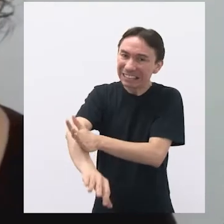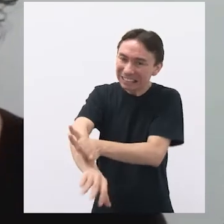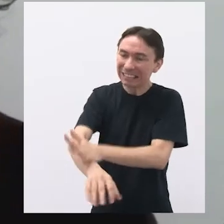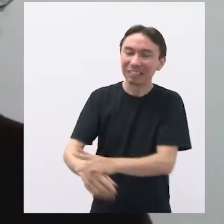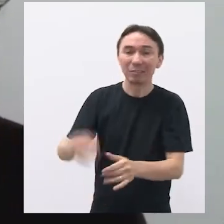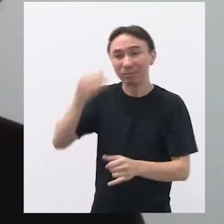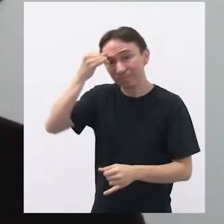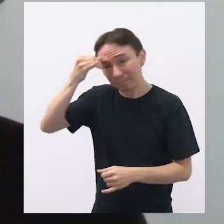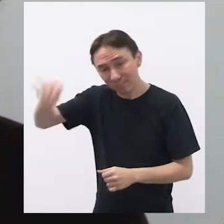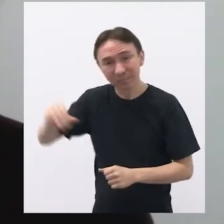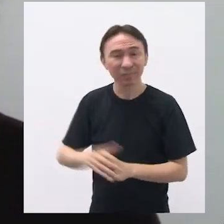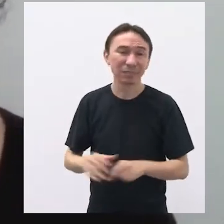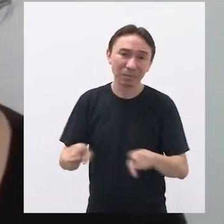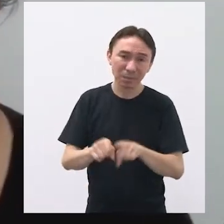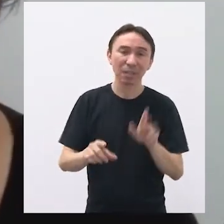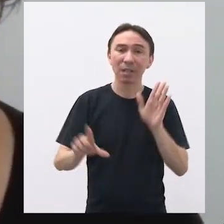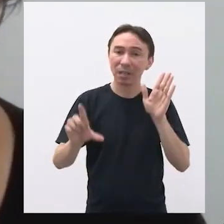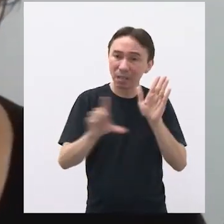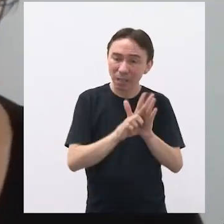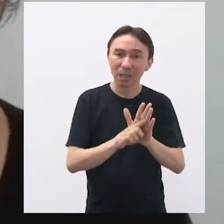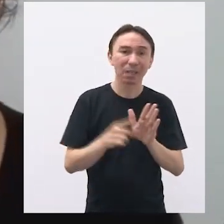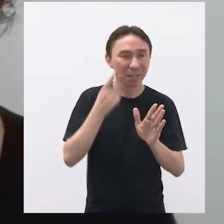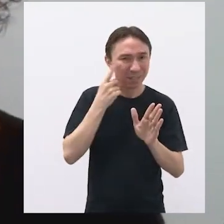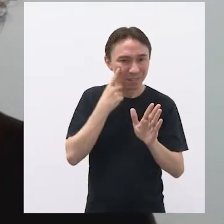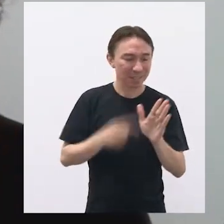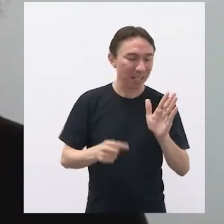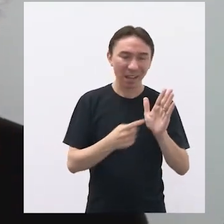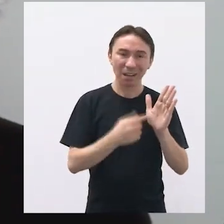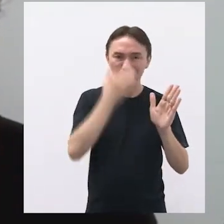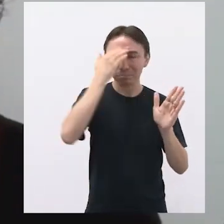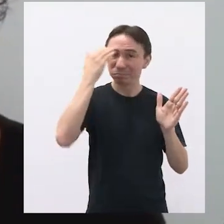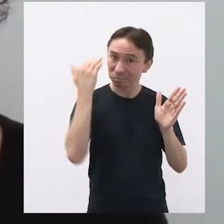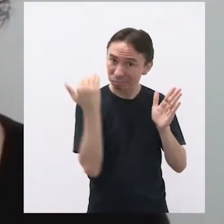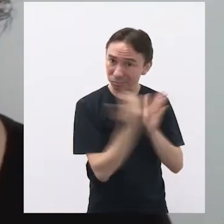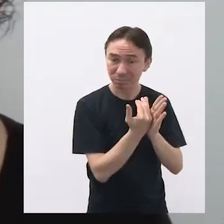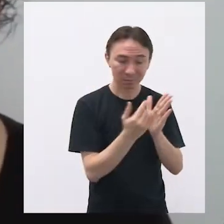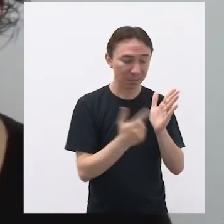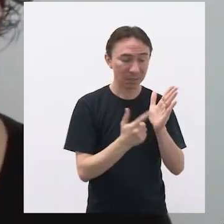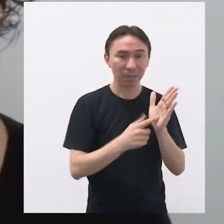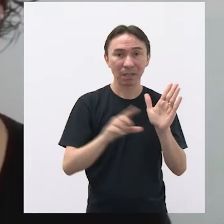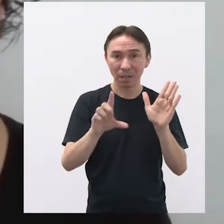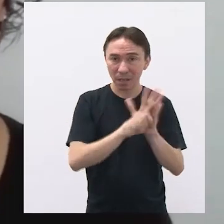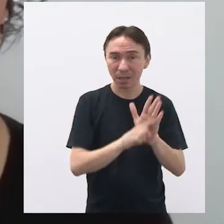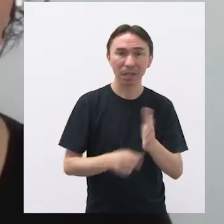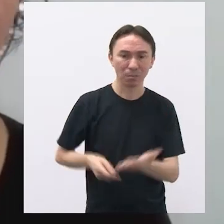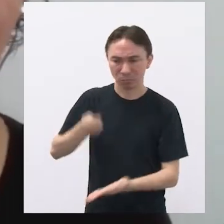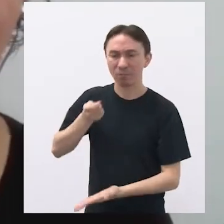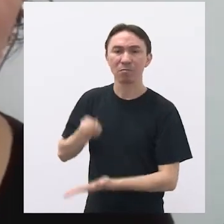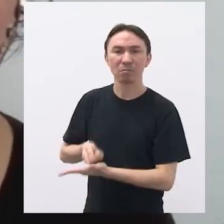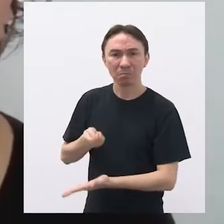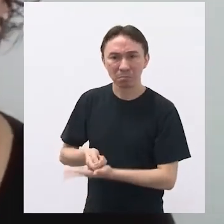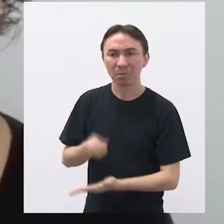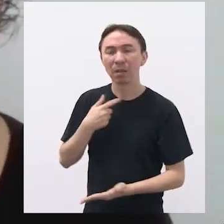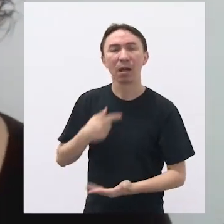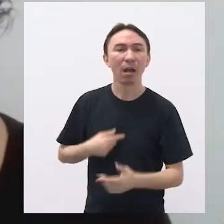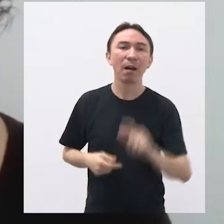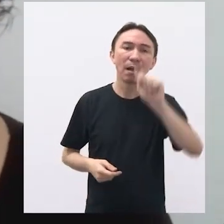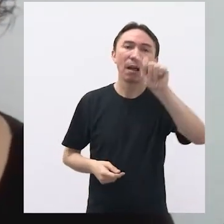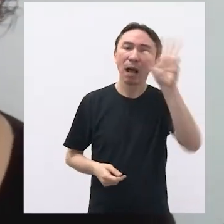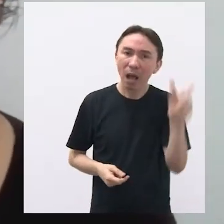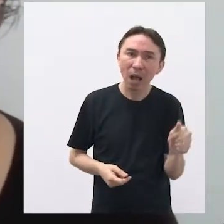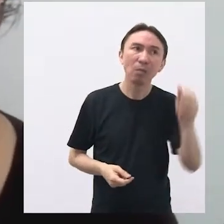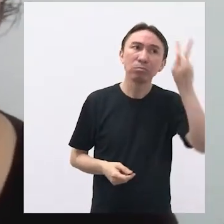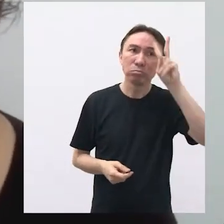leis 10.639 e 11.648 aí, que torna obrigatório o ensino da história da África, da